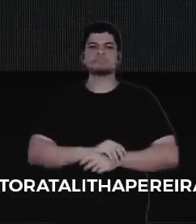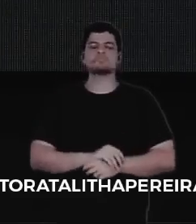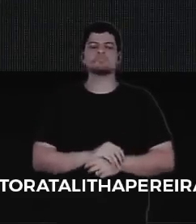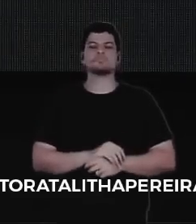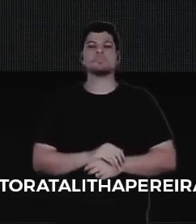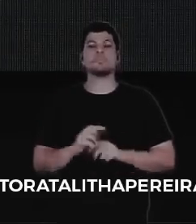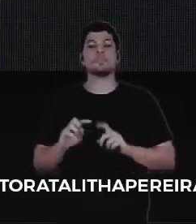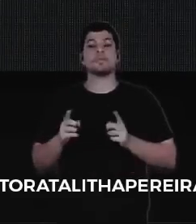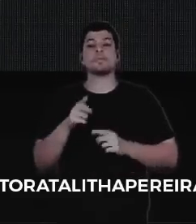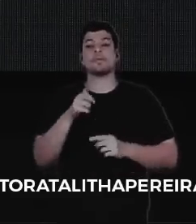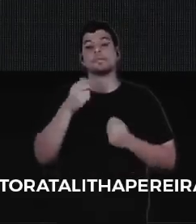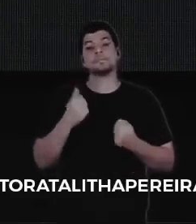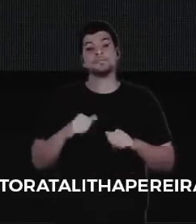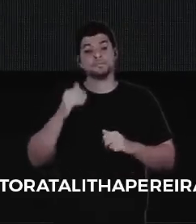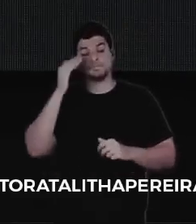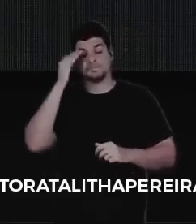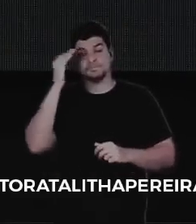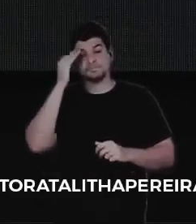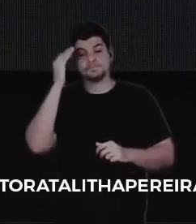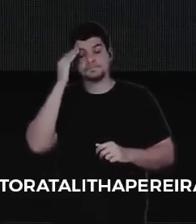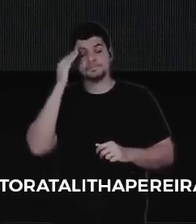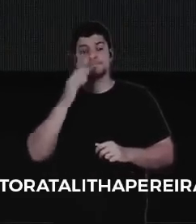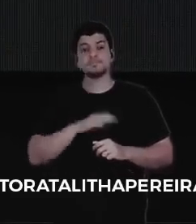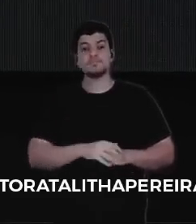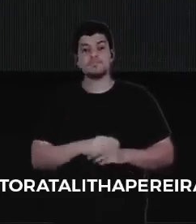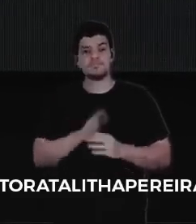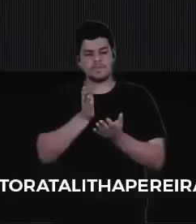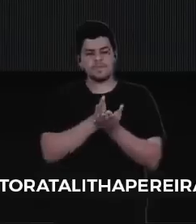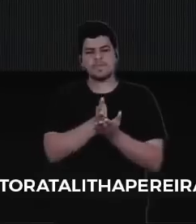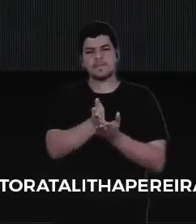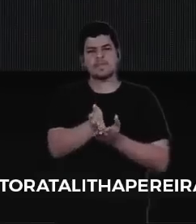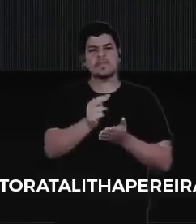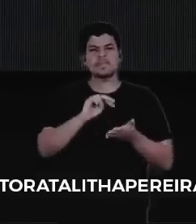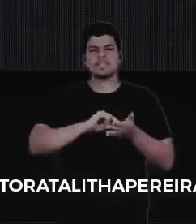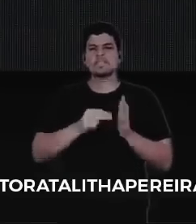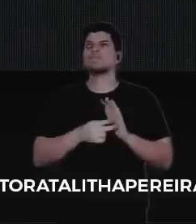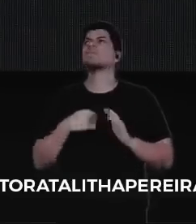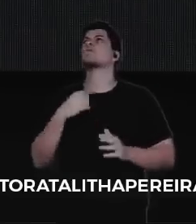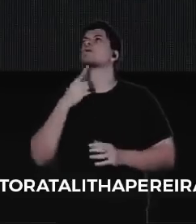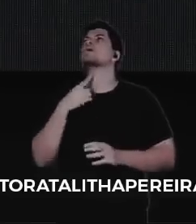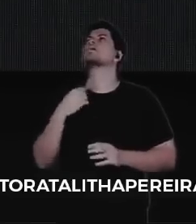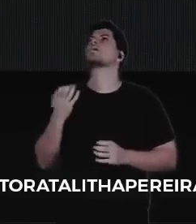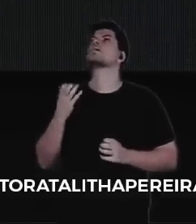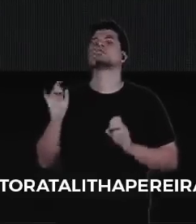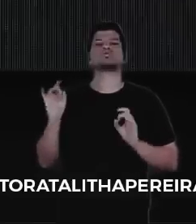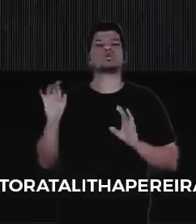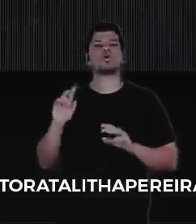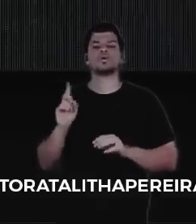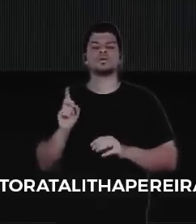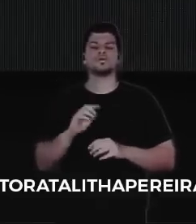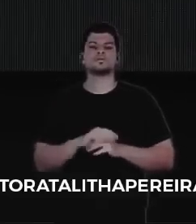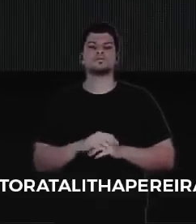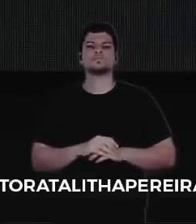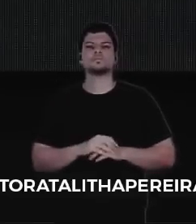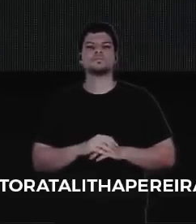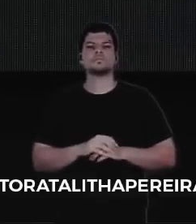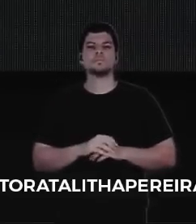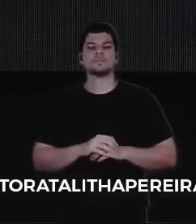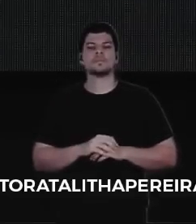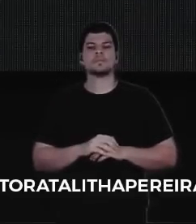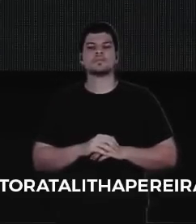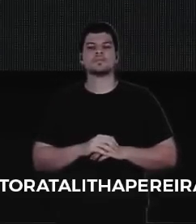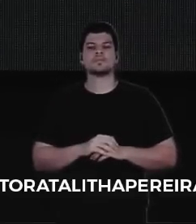Mas entenda que a disciplina nunca é resultado de um desejo. Não é só desejar, eu desejo tanto, não.